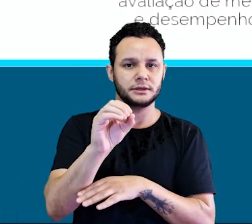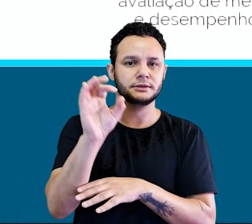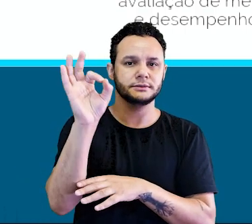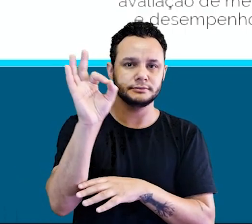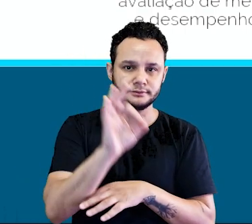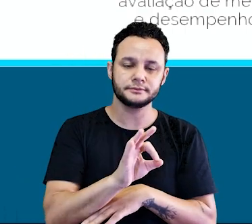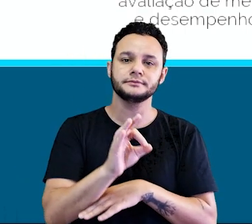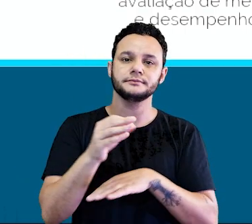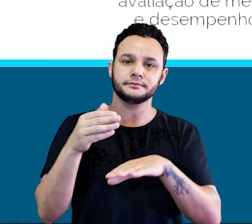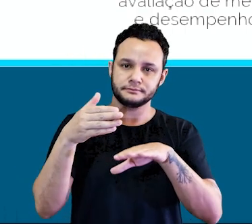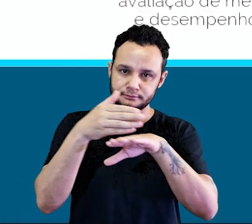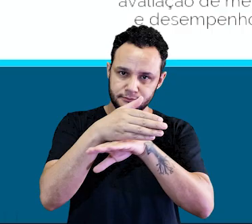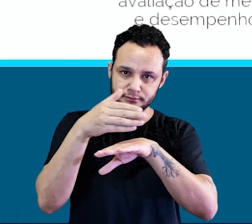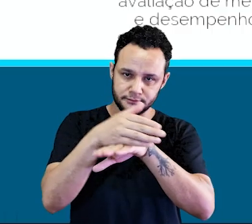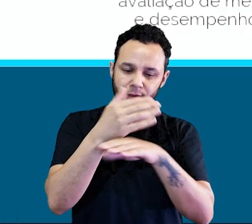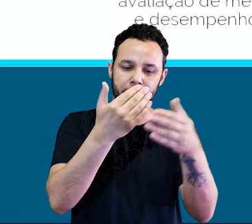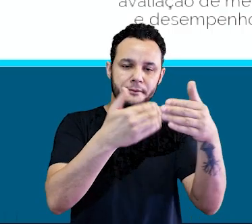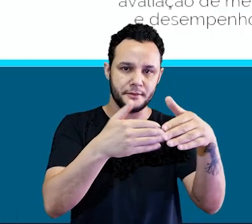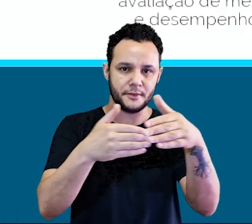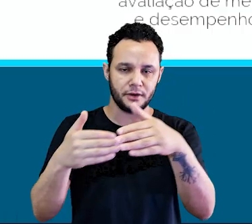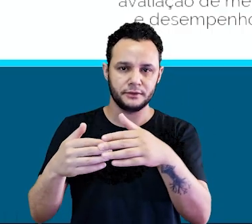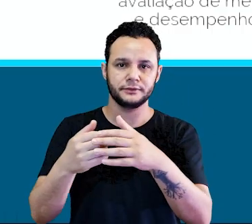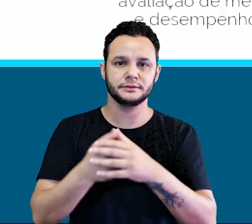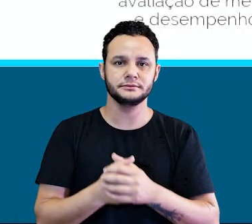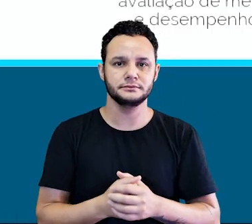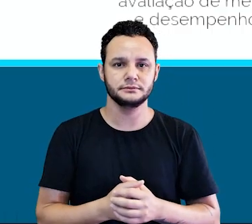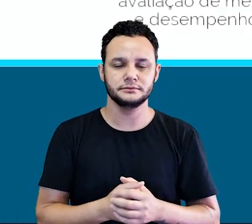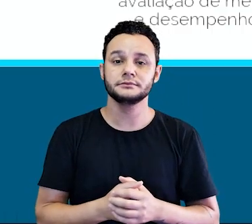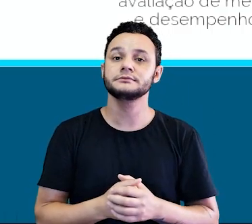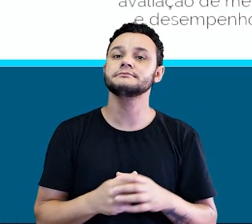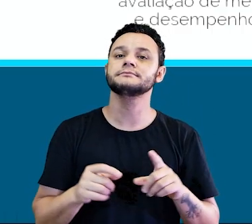dos estudantes, né, nas avaliações em larga escala.